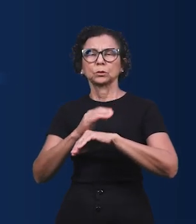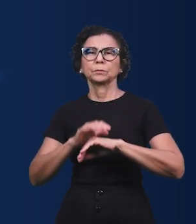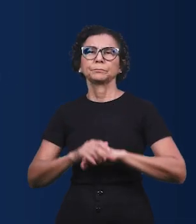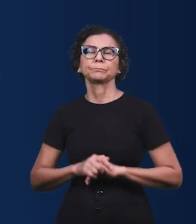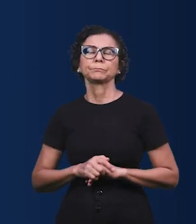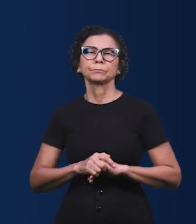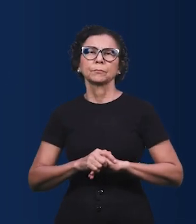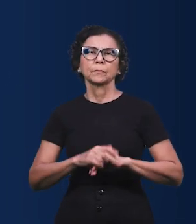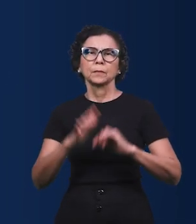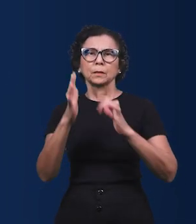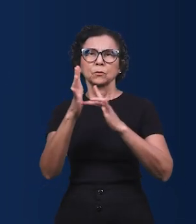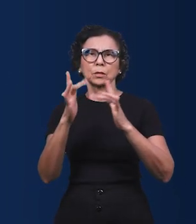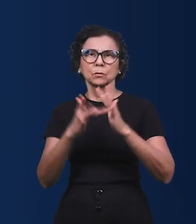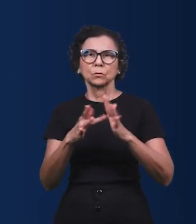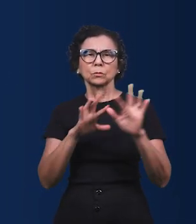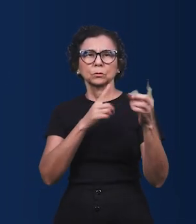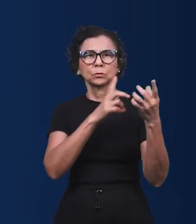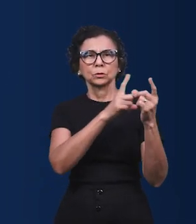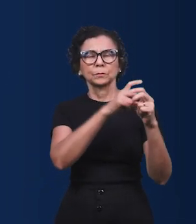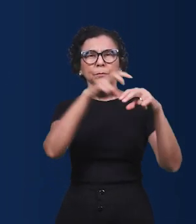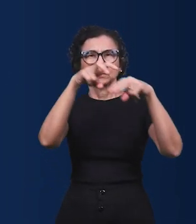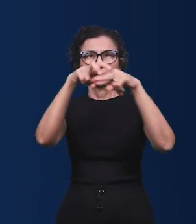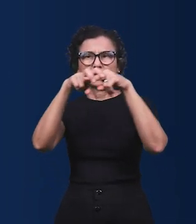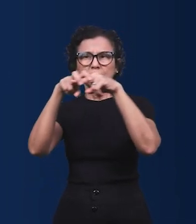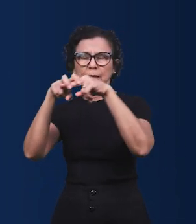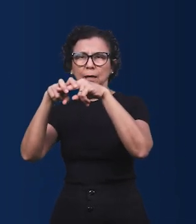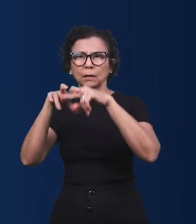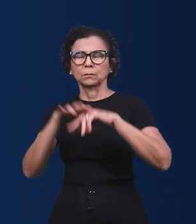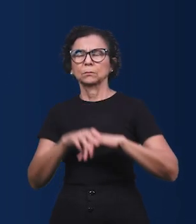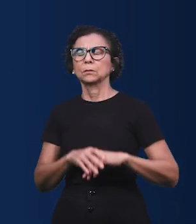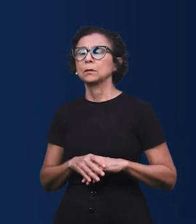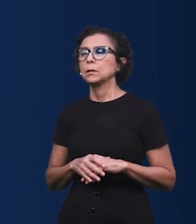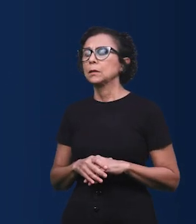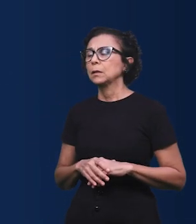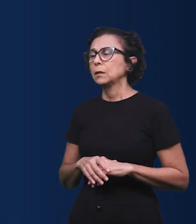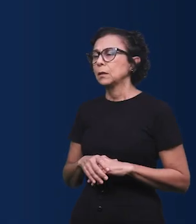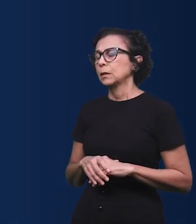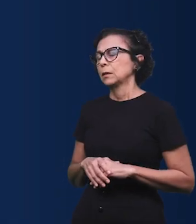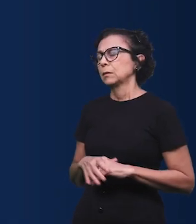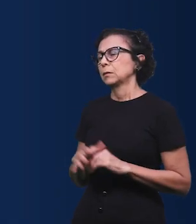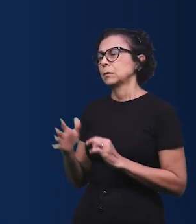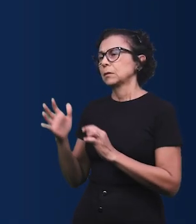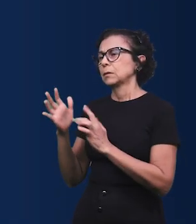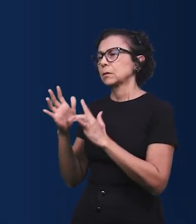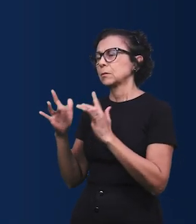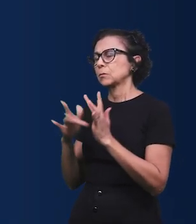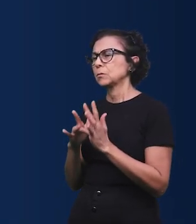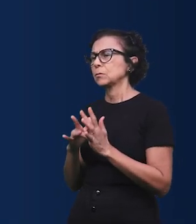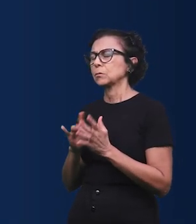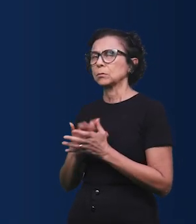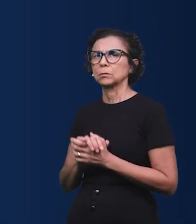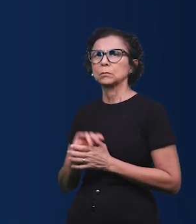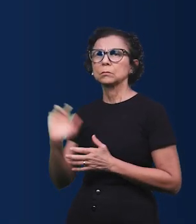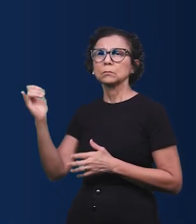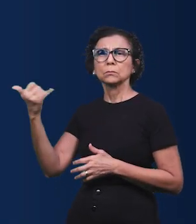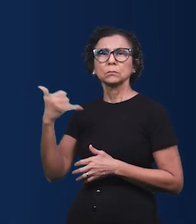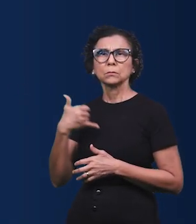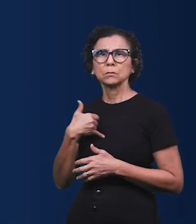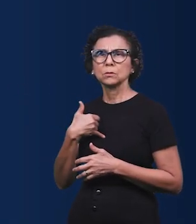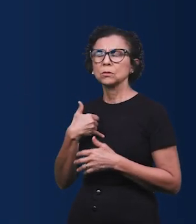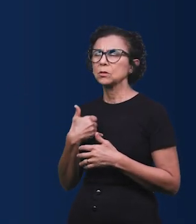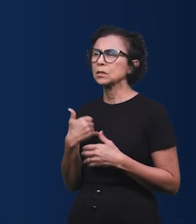a ele os seus discípulos, em particular, dizendo: dize-nos quando serão estas coisas e